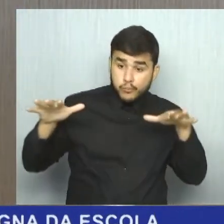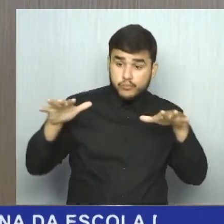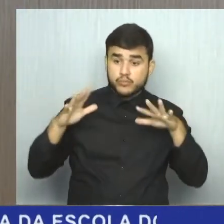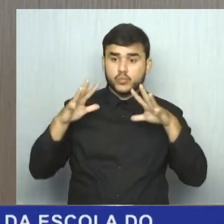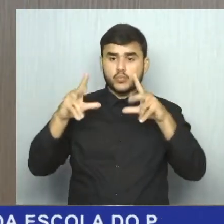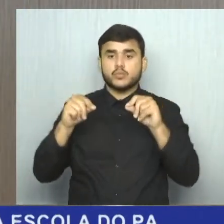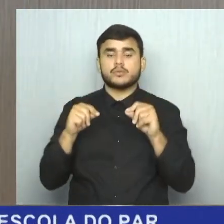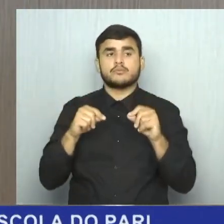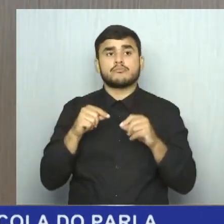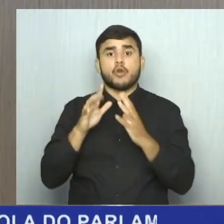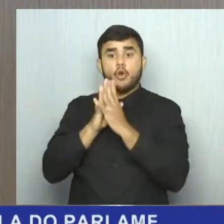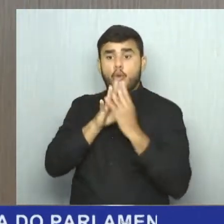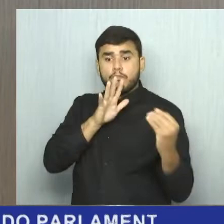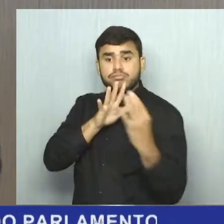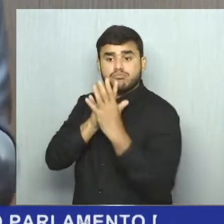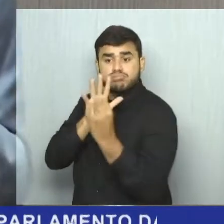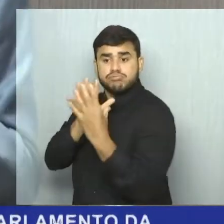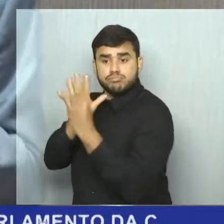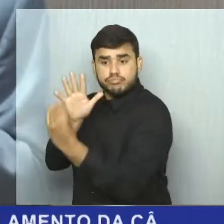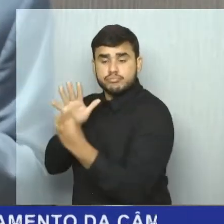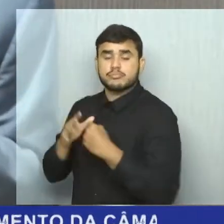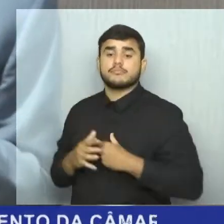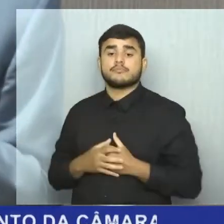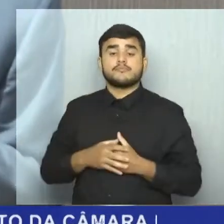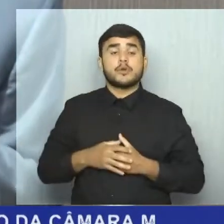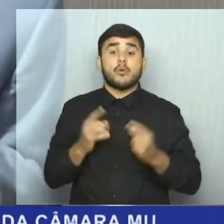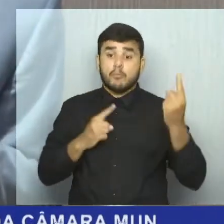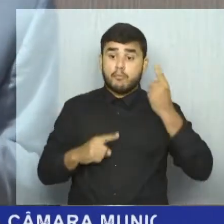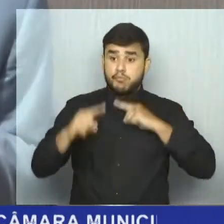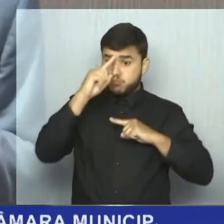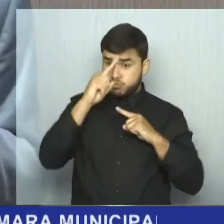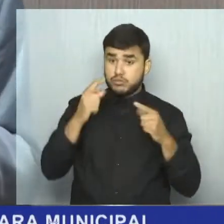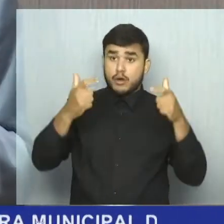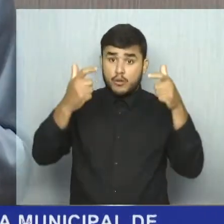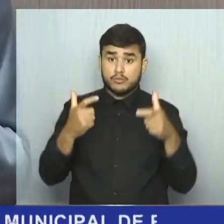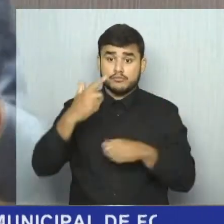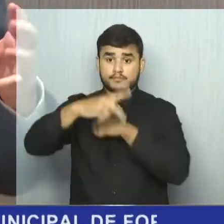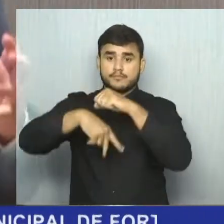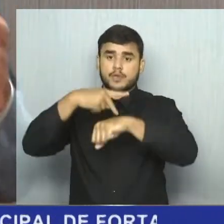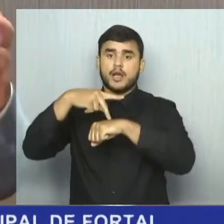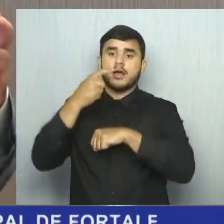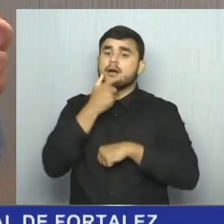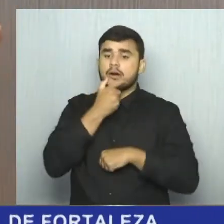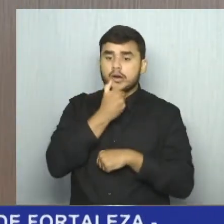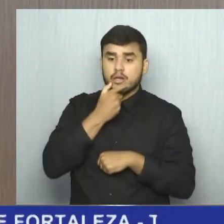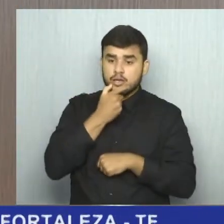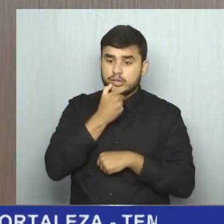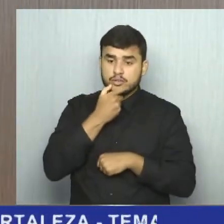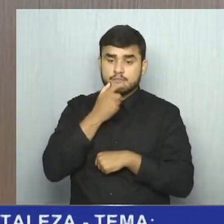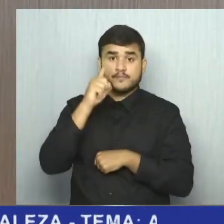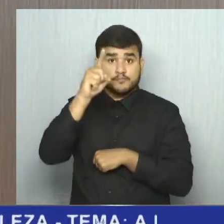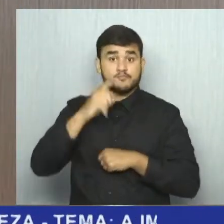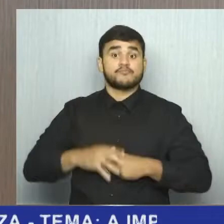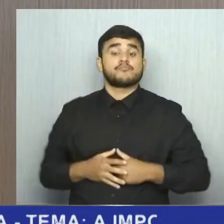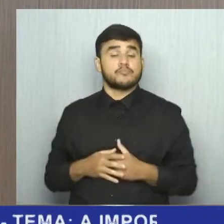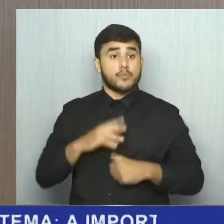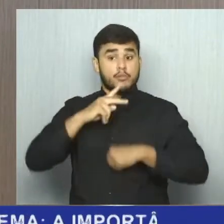revoluções. A primeira de todas acontece na Inglaterra. E dois movimentos são feitos.